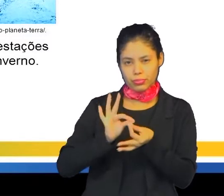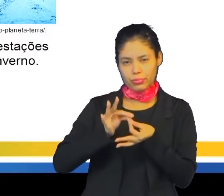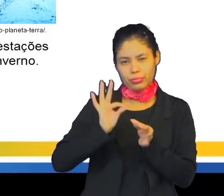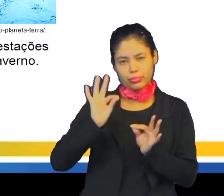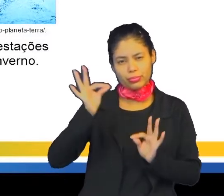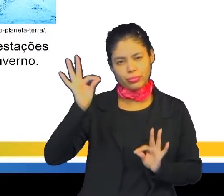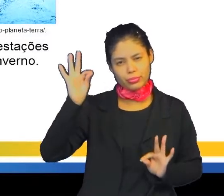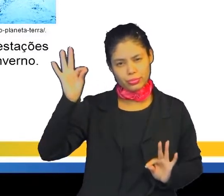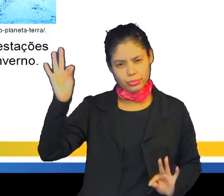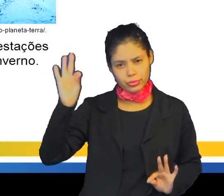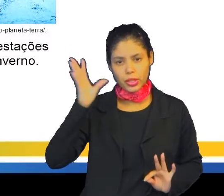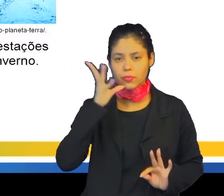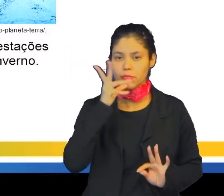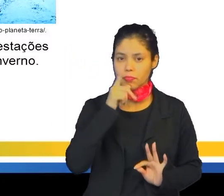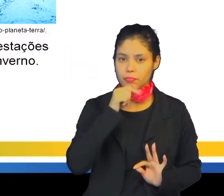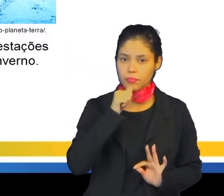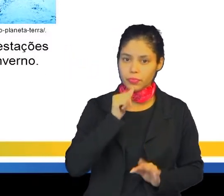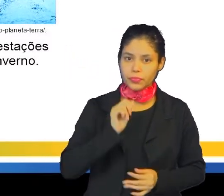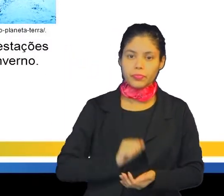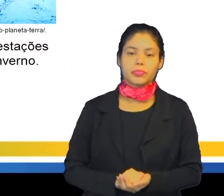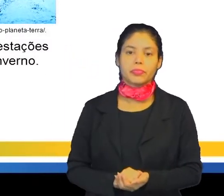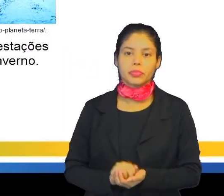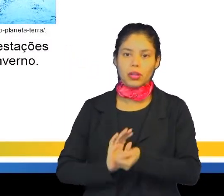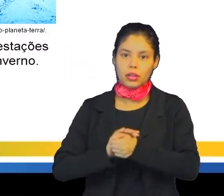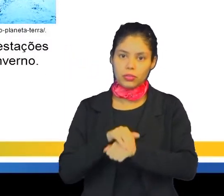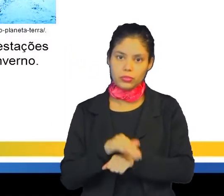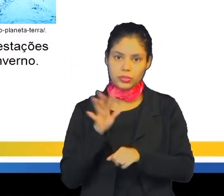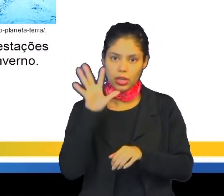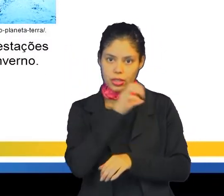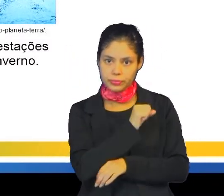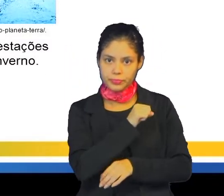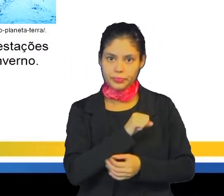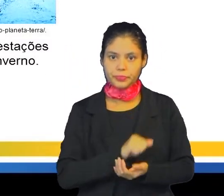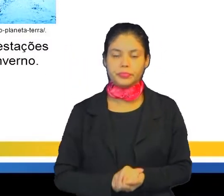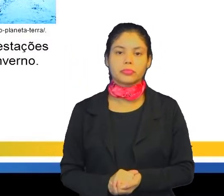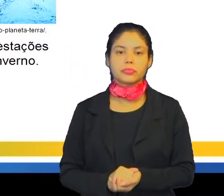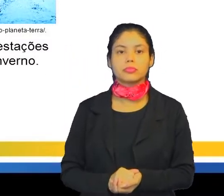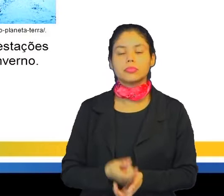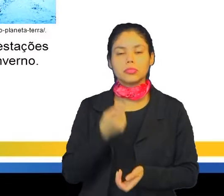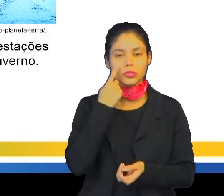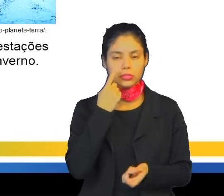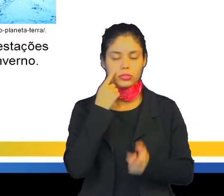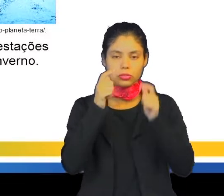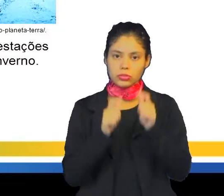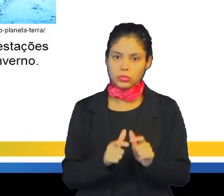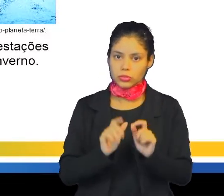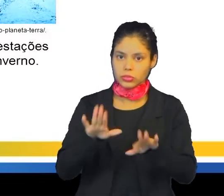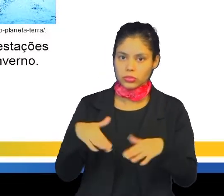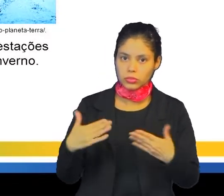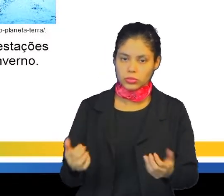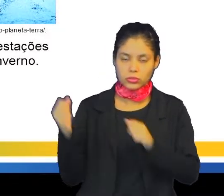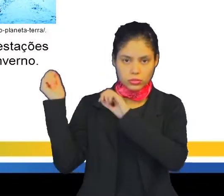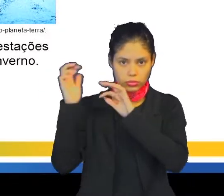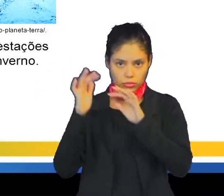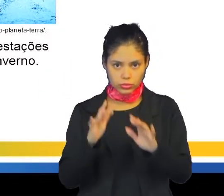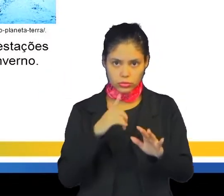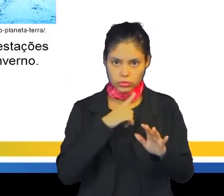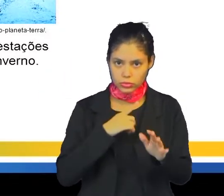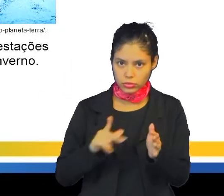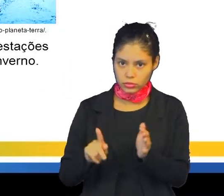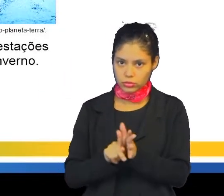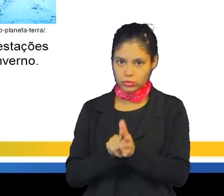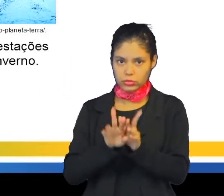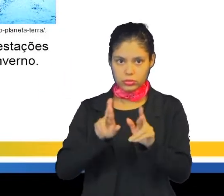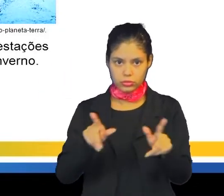do ano e onde o dia tem a maior duração que a noite para saber se é vara onde com que intensidade os raios solares incidem